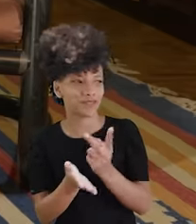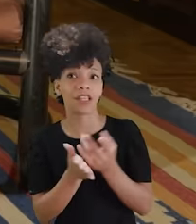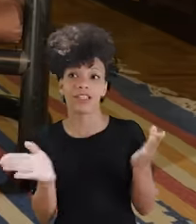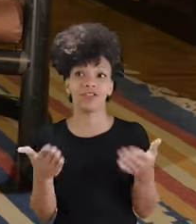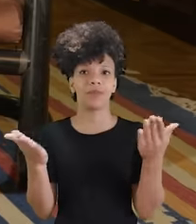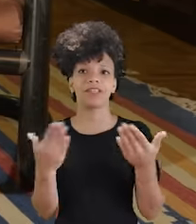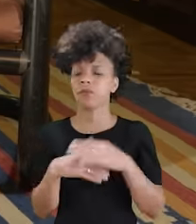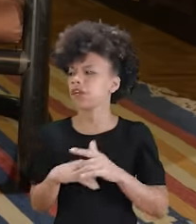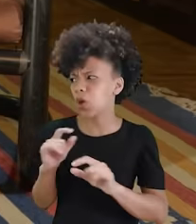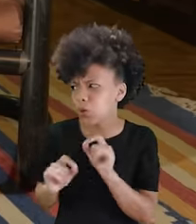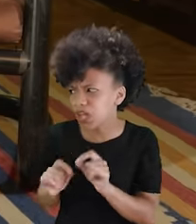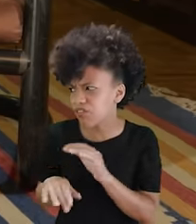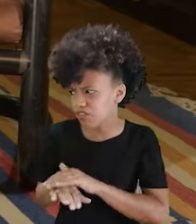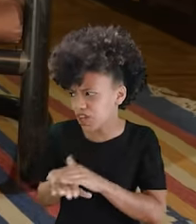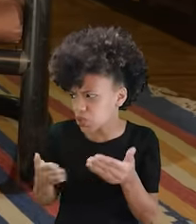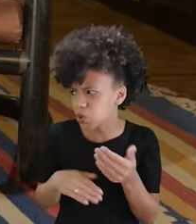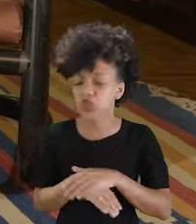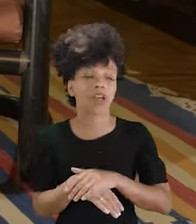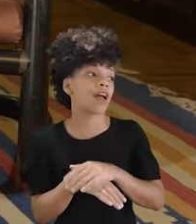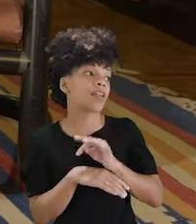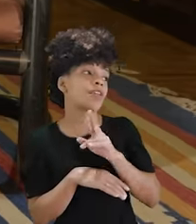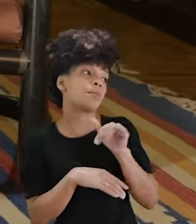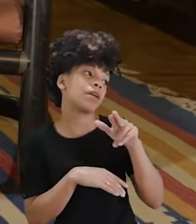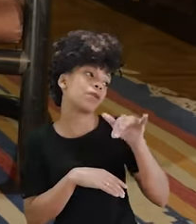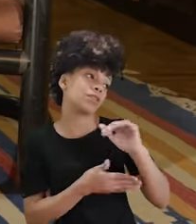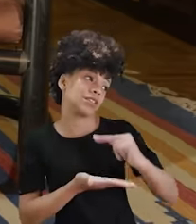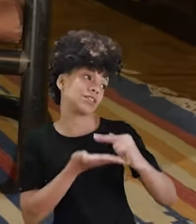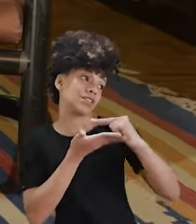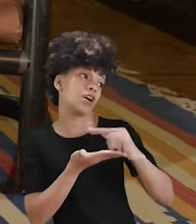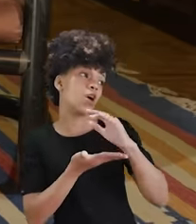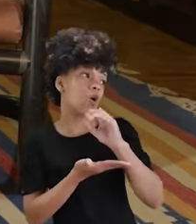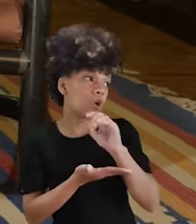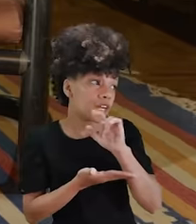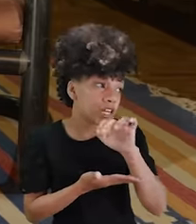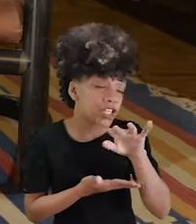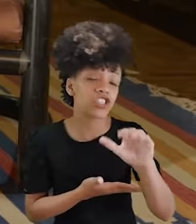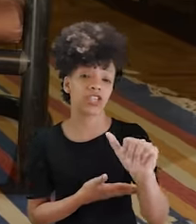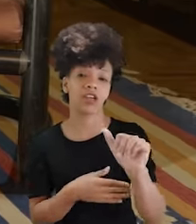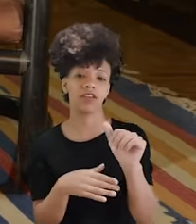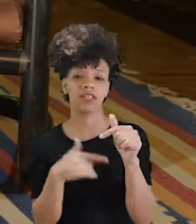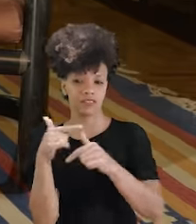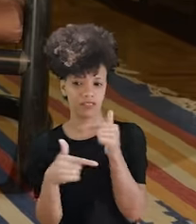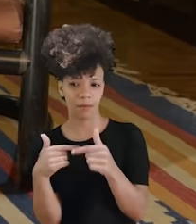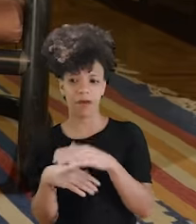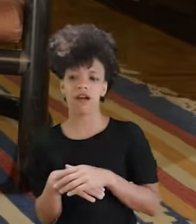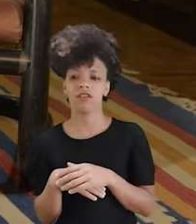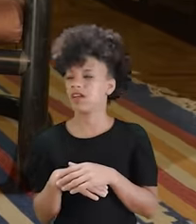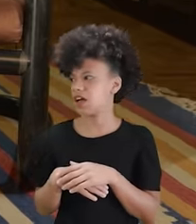continuo trabalhando nessa animação que é o que que vai fazer hoje eu sou terapeuta holística e trabalho muito com